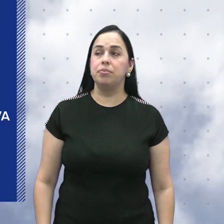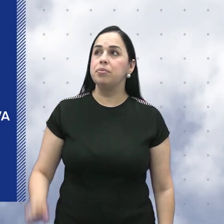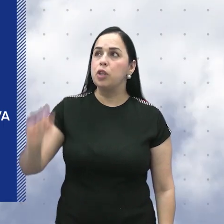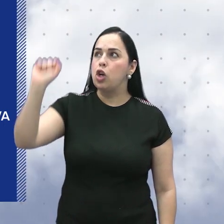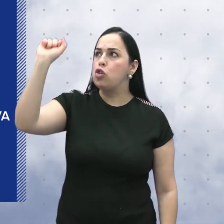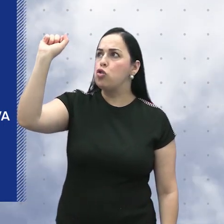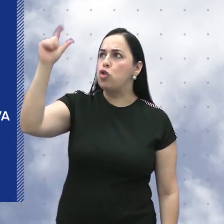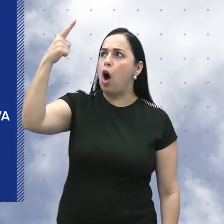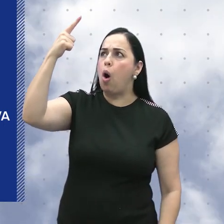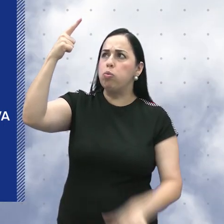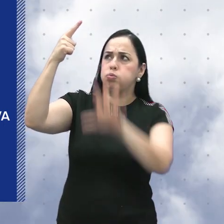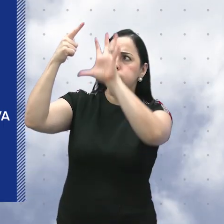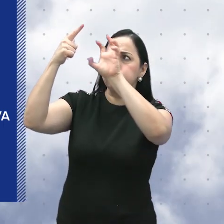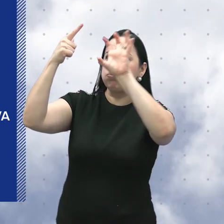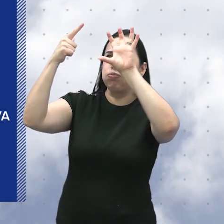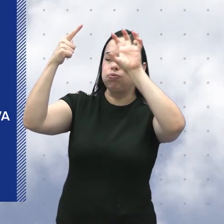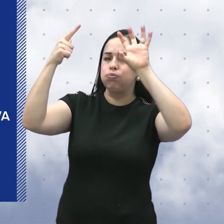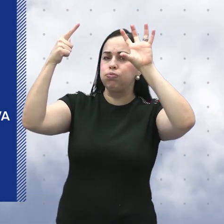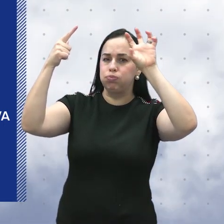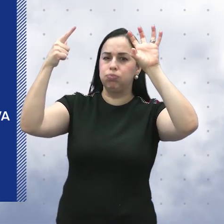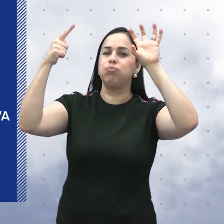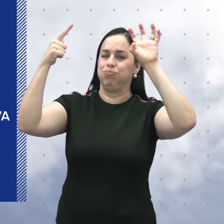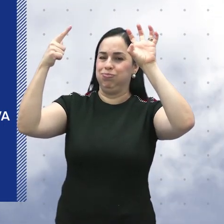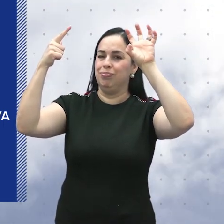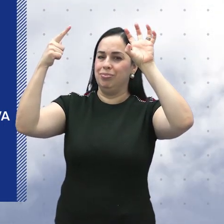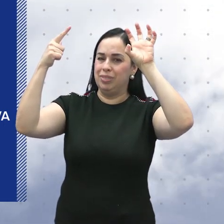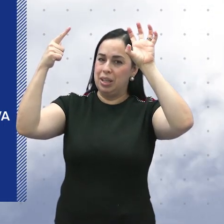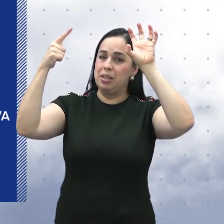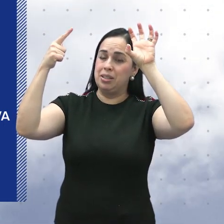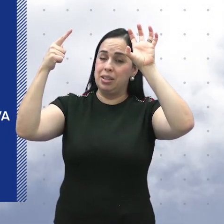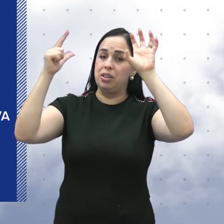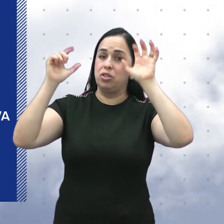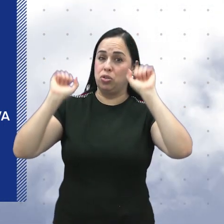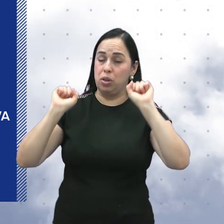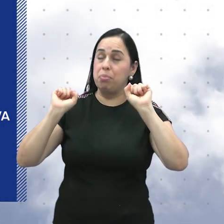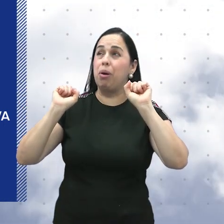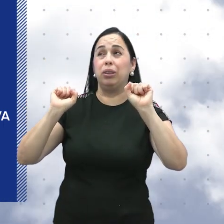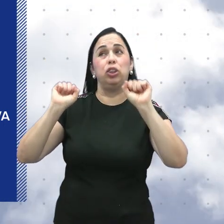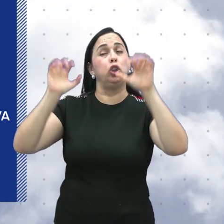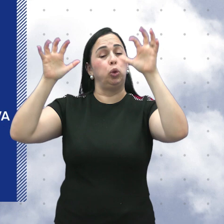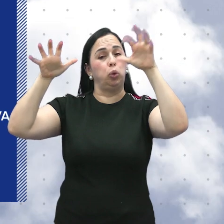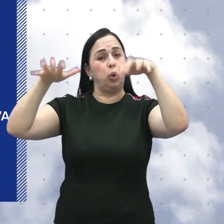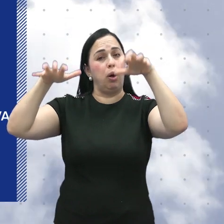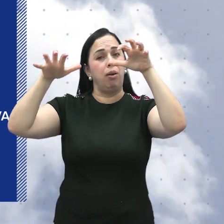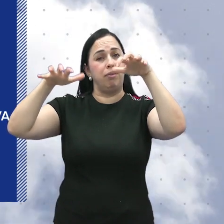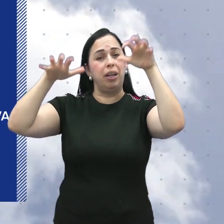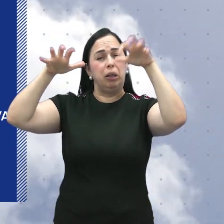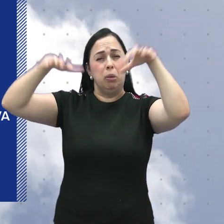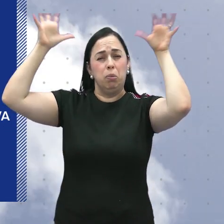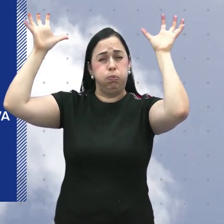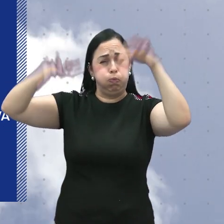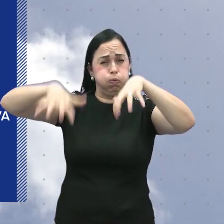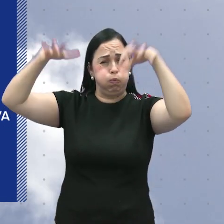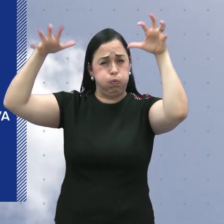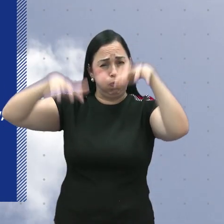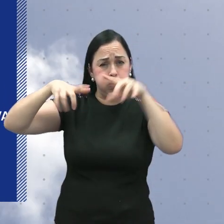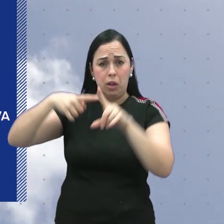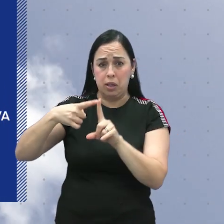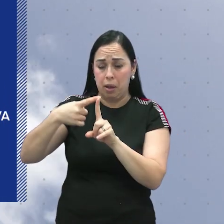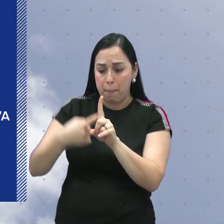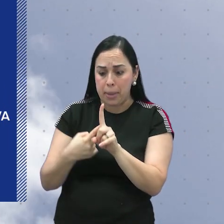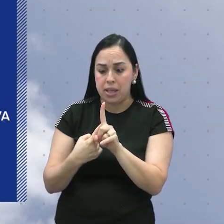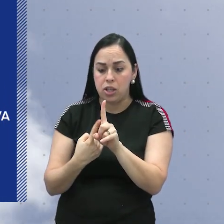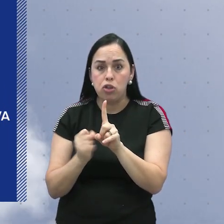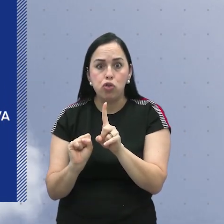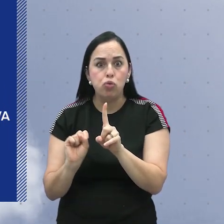O sol aparece entre nuvens ao longo de todo o dia desta segunda-feira. Há chances, inclusive, de chuvas carregadas. A